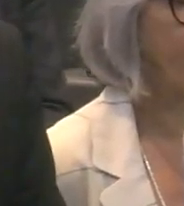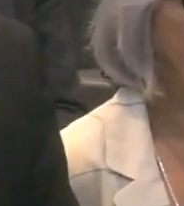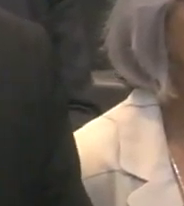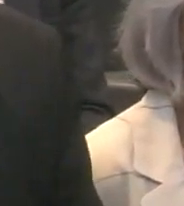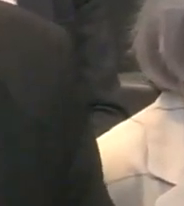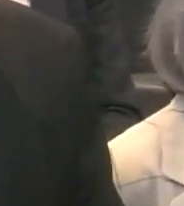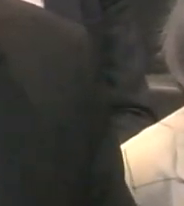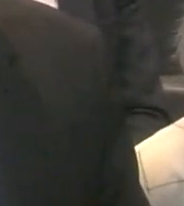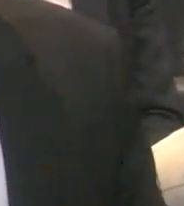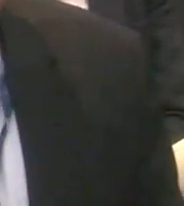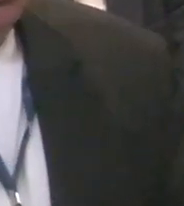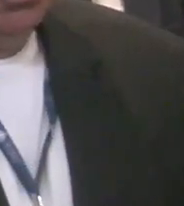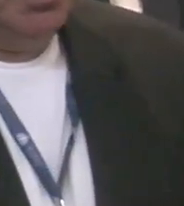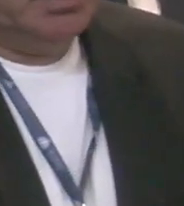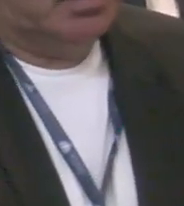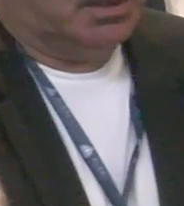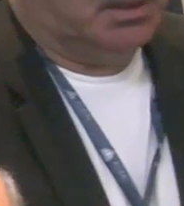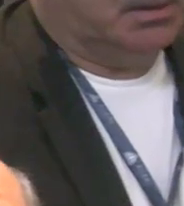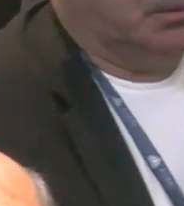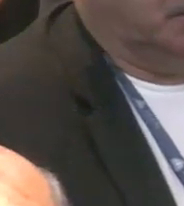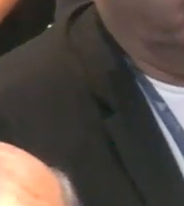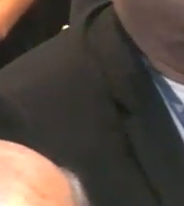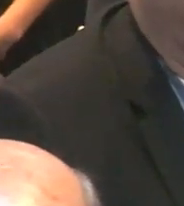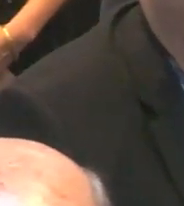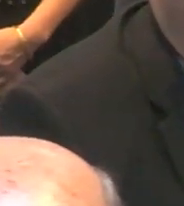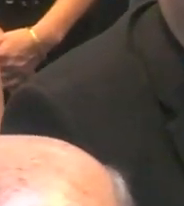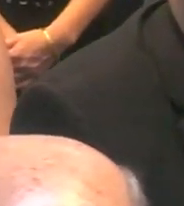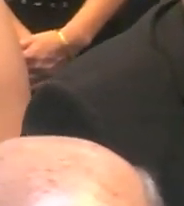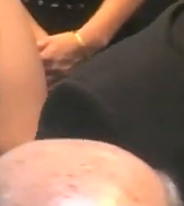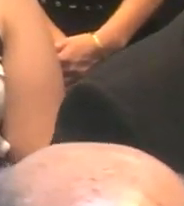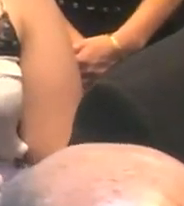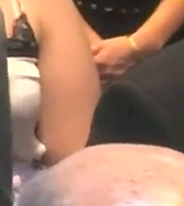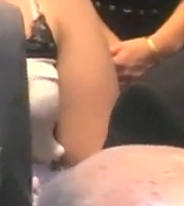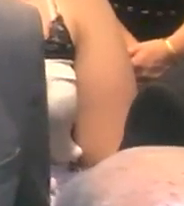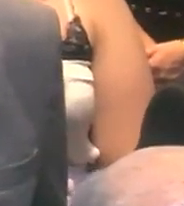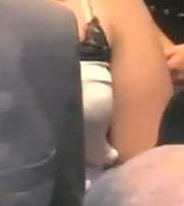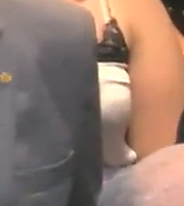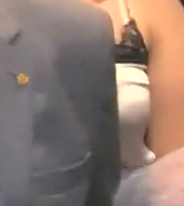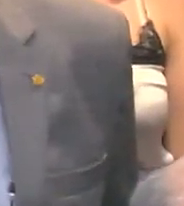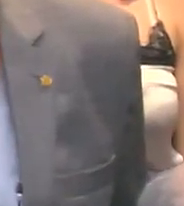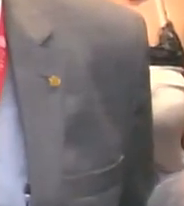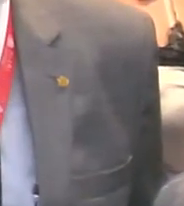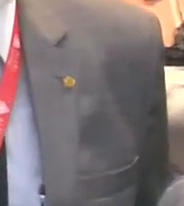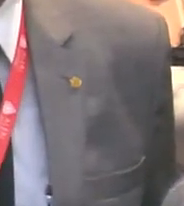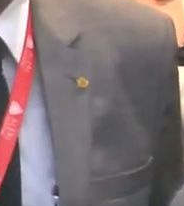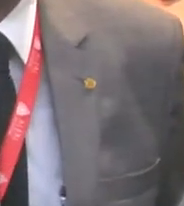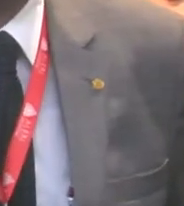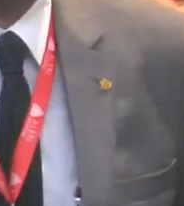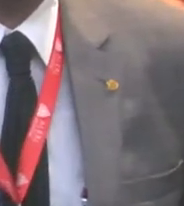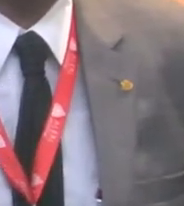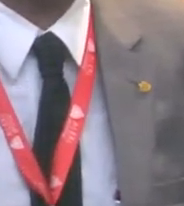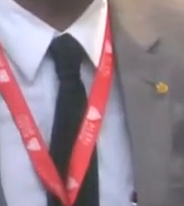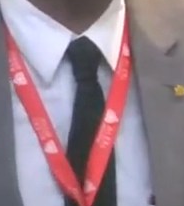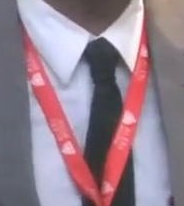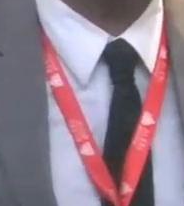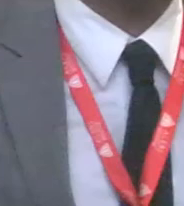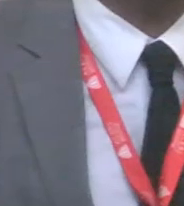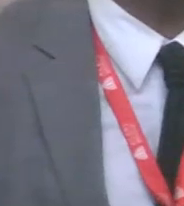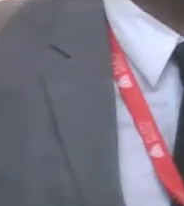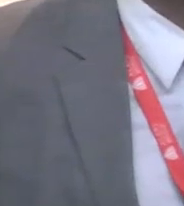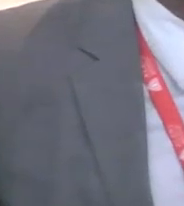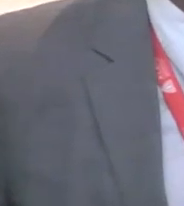pasm futuro e glória no passado mas cges da Justiça clama forte